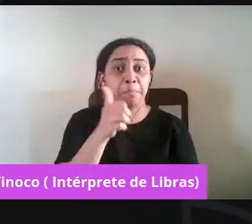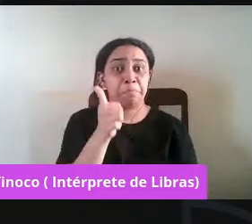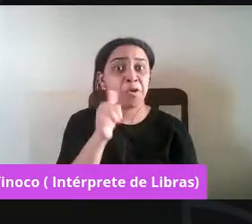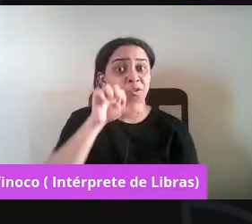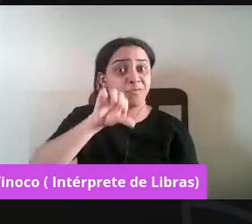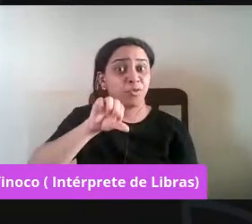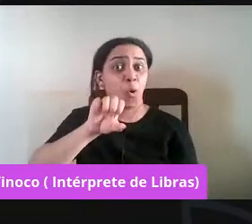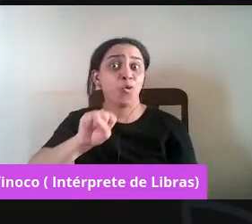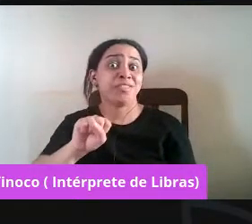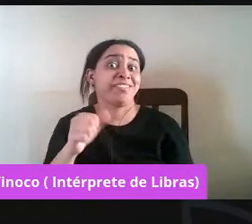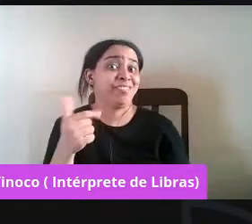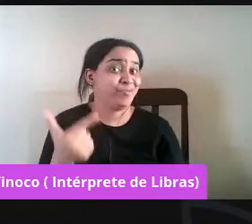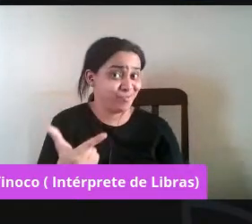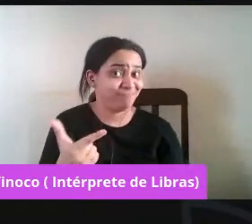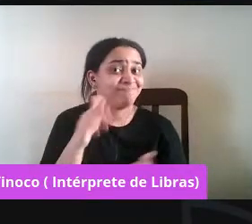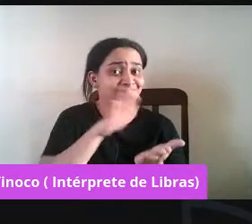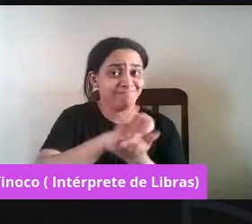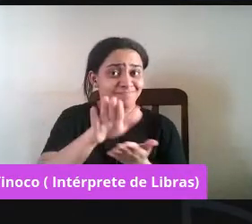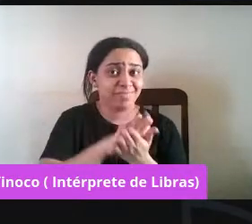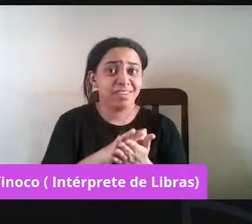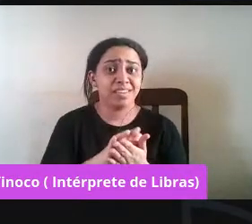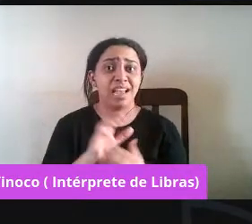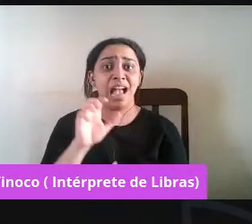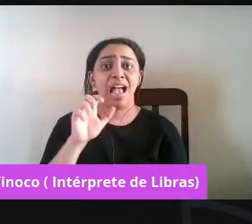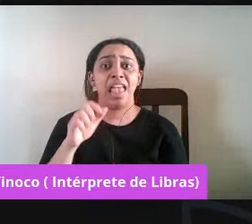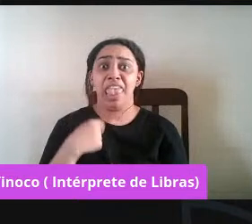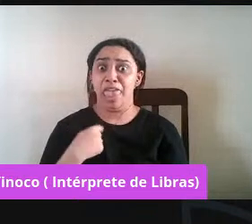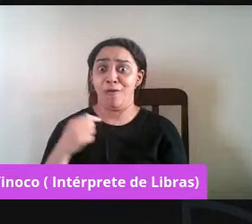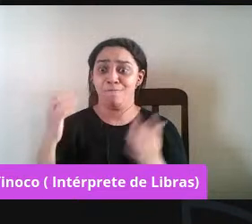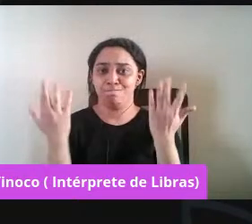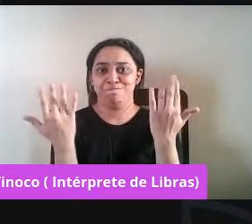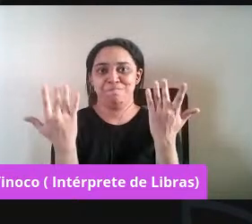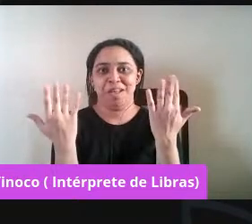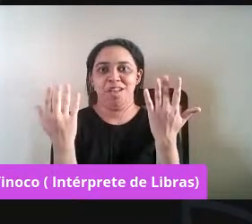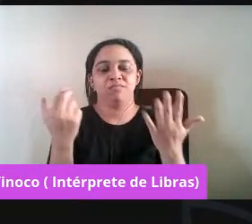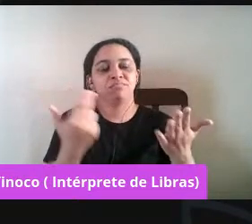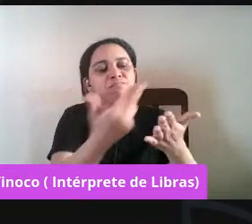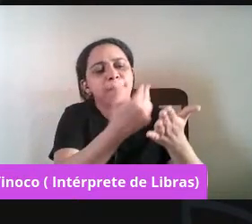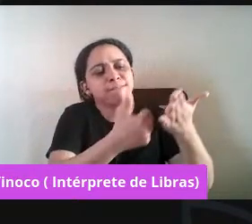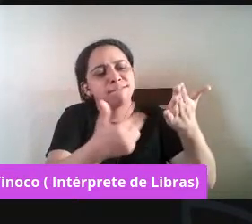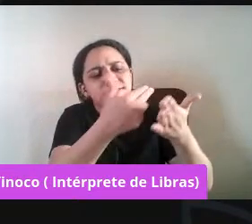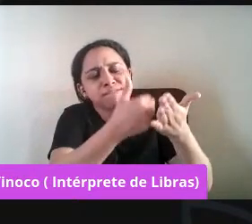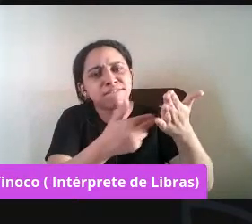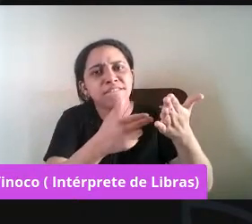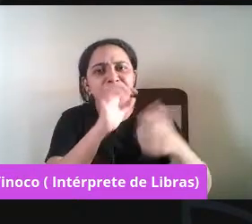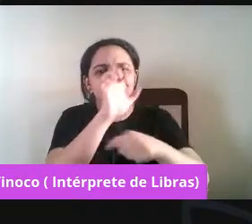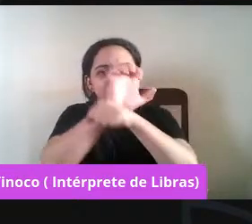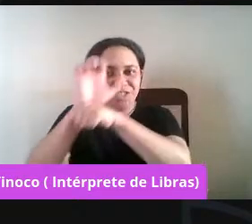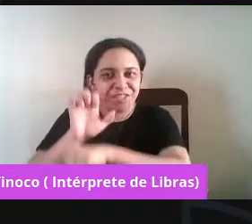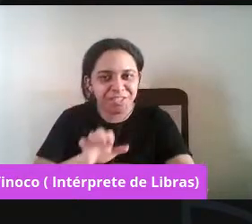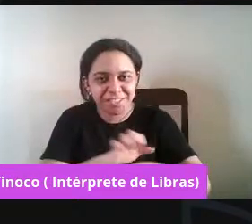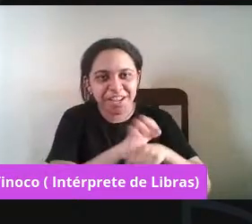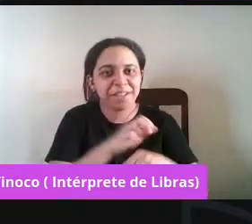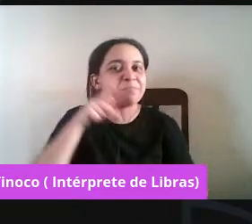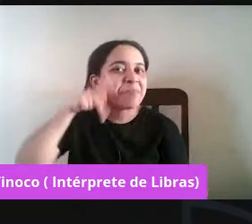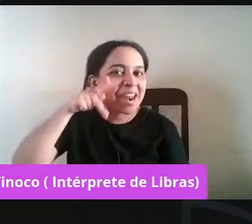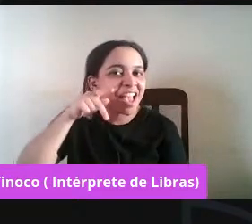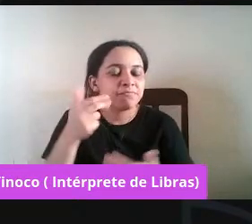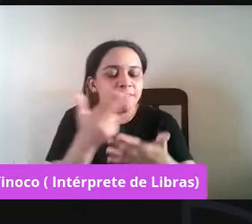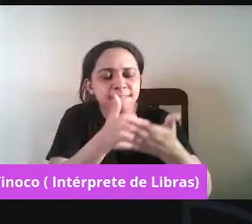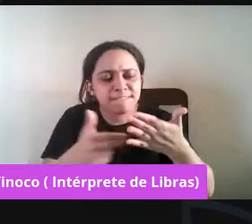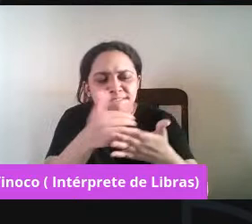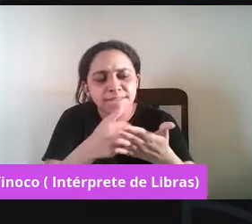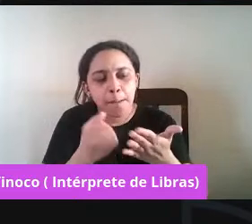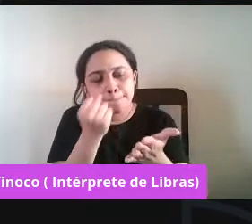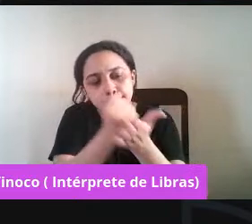em 82, as cartas eram feitas tudo na mão. Eu fazia os desenhinhos dos estados da Paraíba, ia marcando ali onde é que estavam